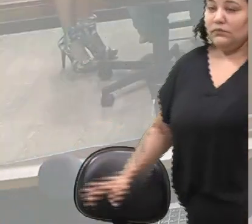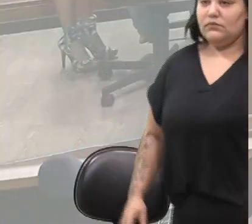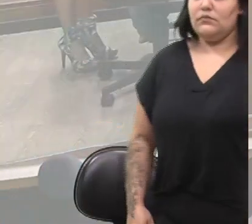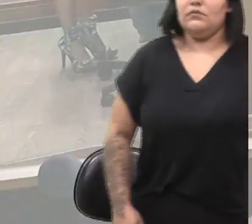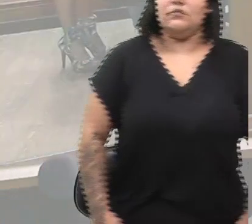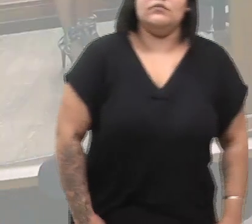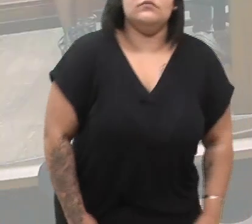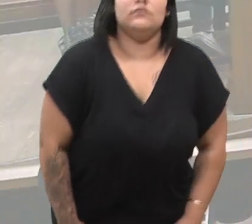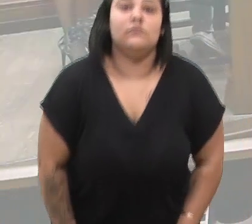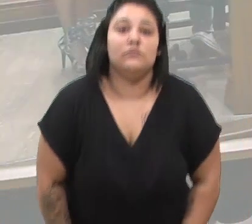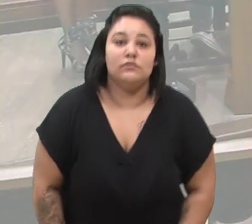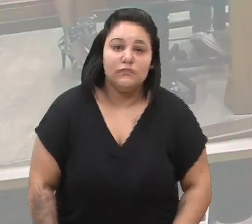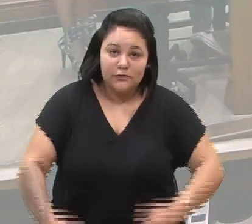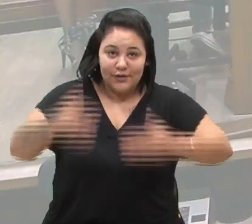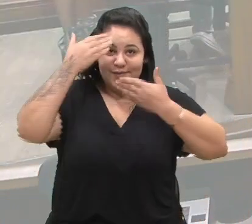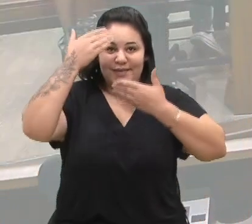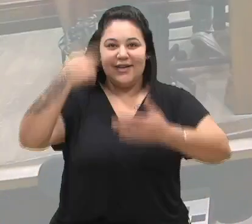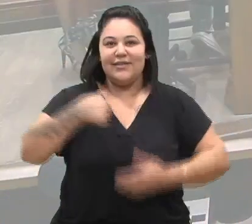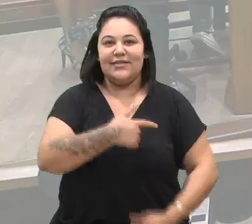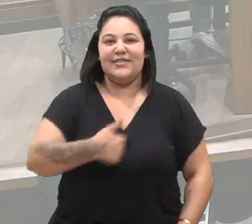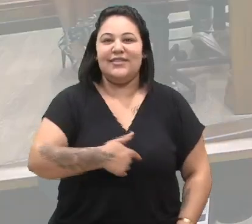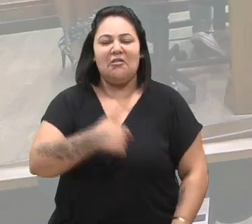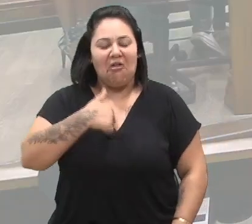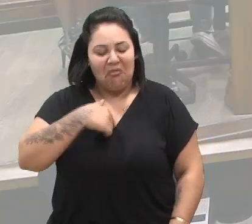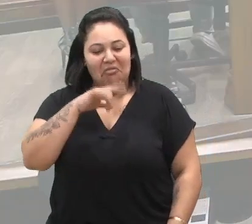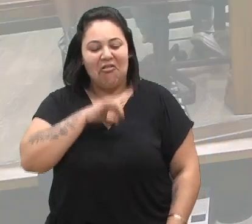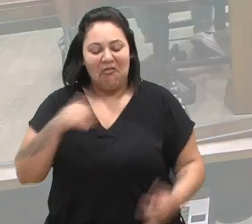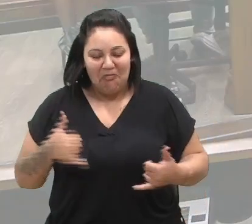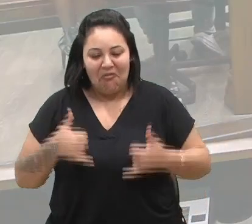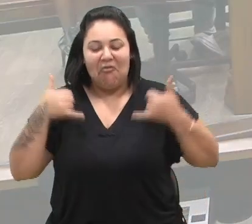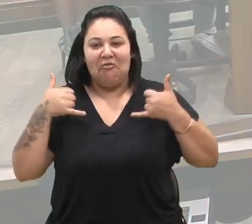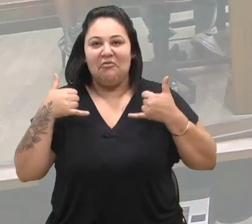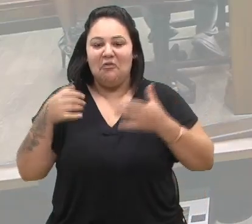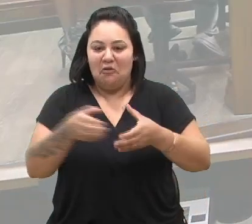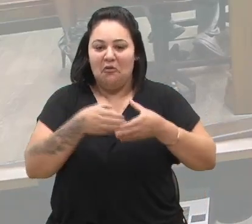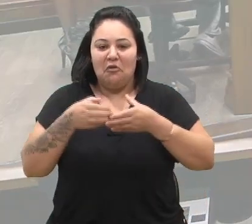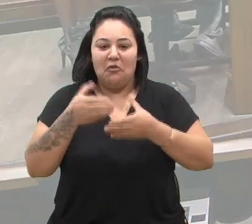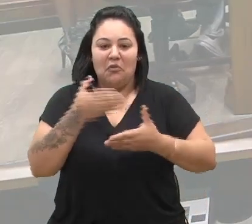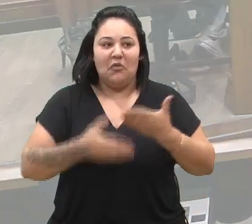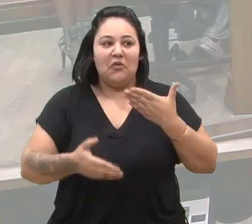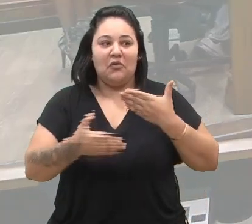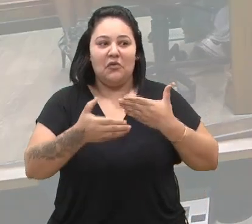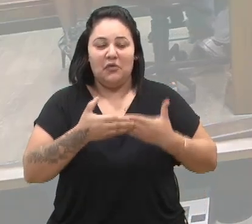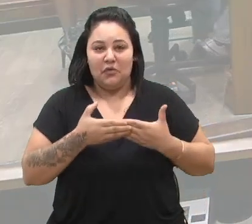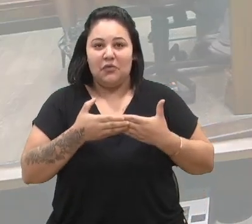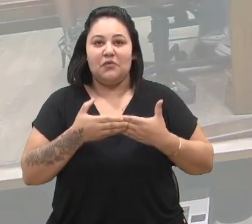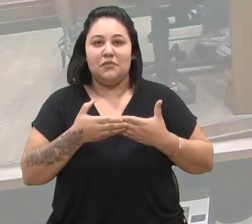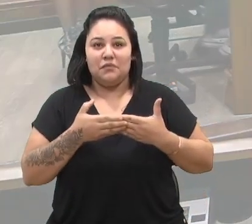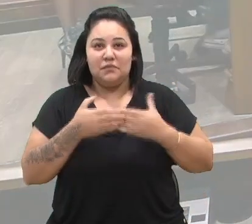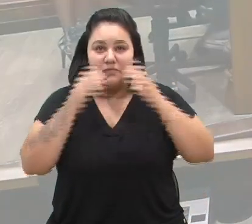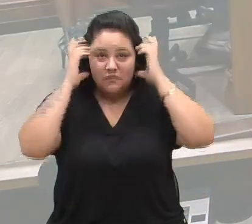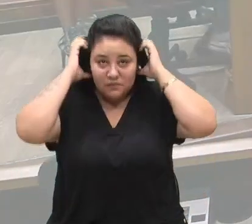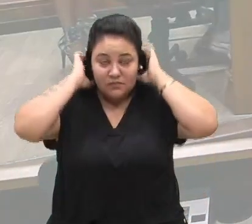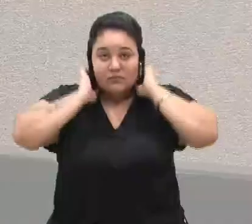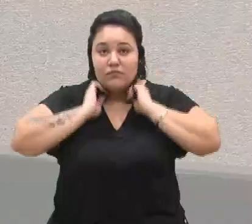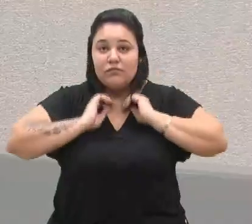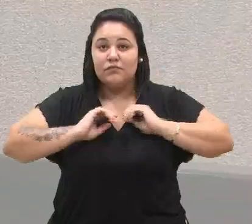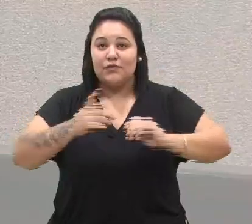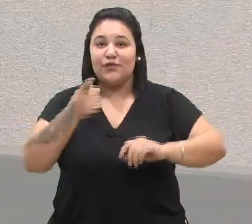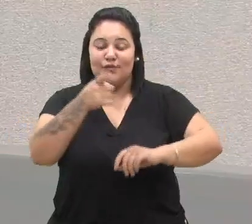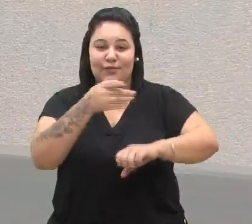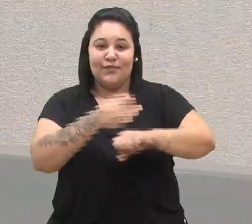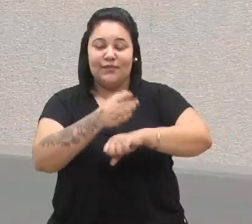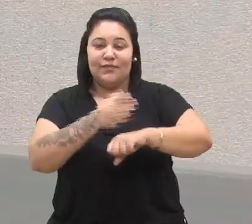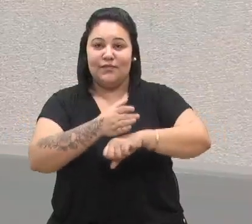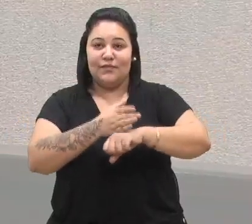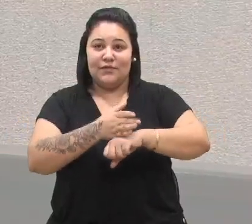muito da turma toda que está junto conosco, né? Porque a gente é um grande grupo, um grande time. O senhor faz parte desse time, né? Como